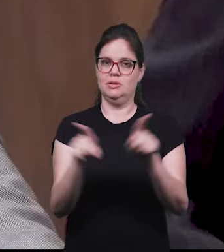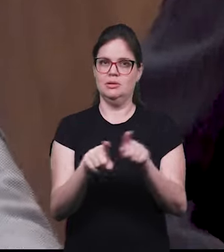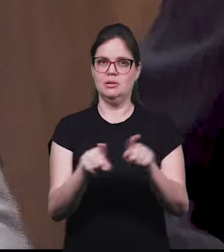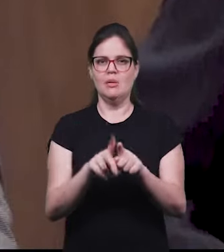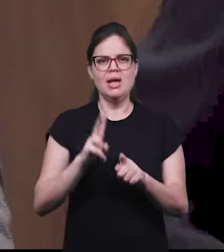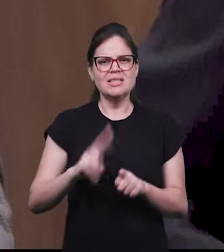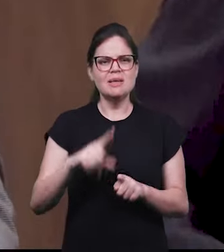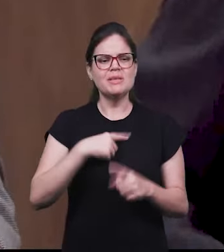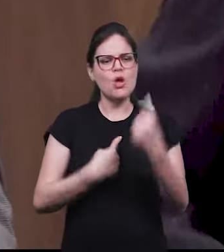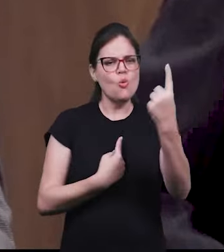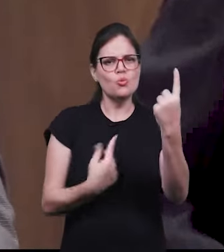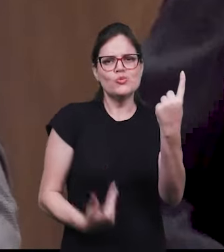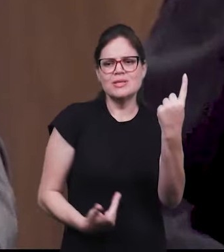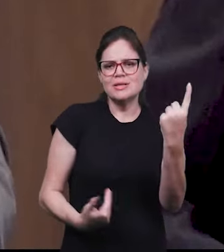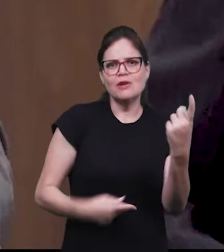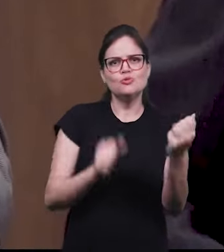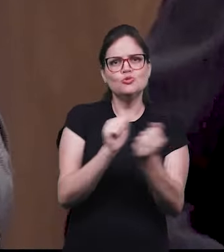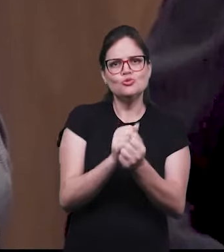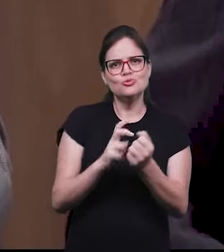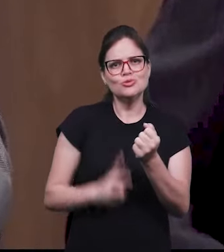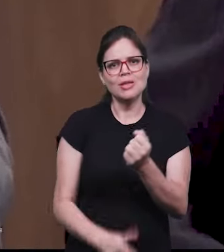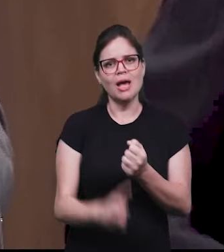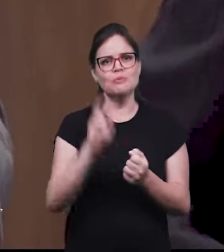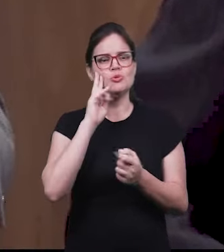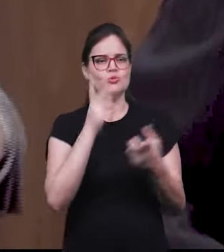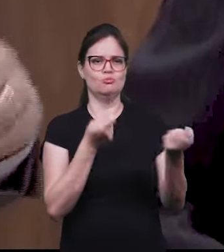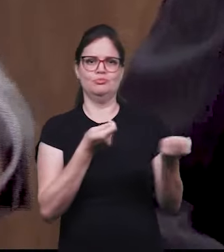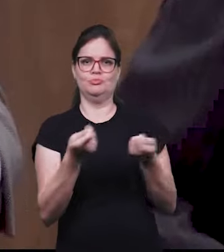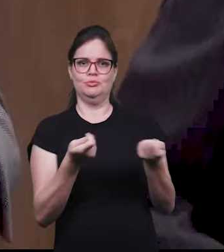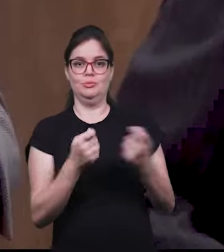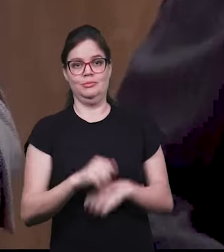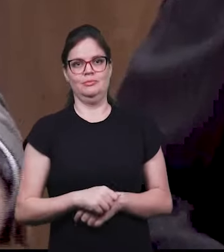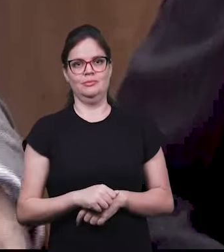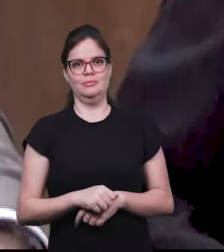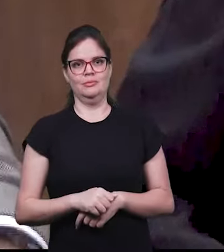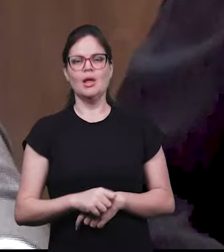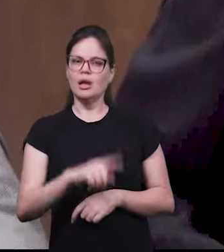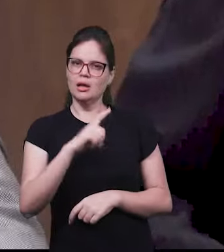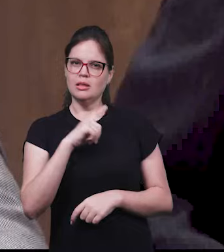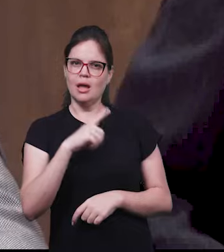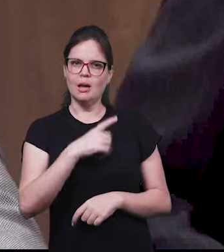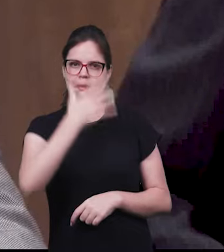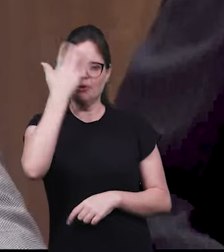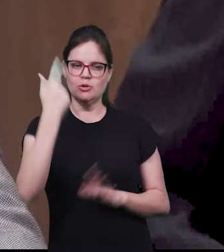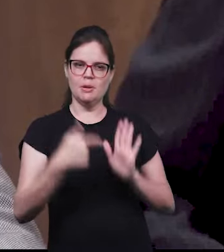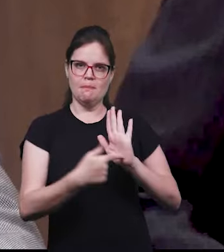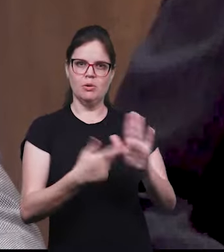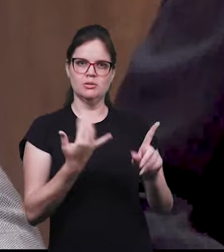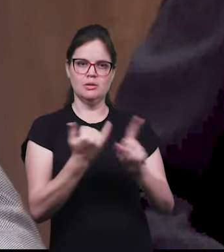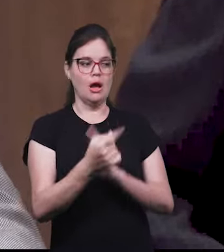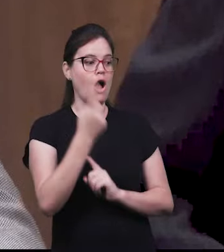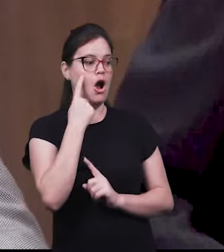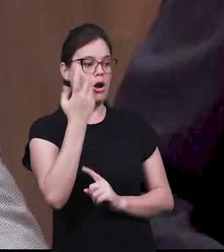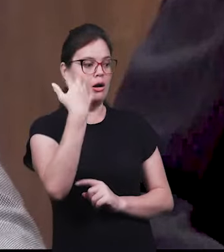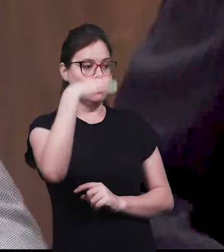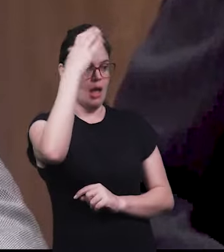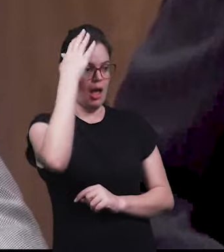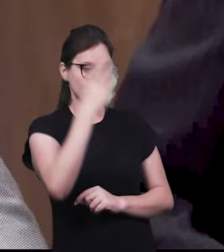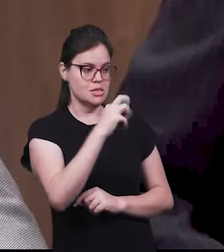e alguém deve ter ido lá falar com ele, Ciro, Deus falou de você aqui na Bíblia, viu? Tem uma profecia a seu